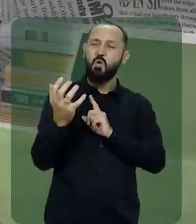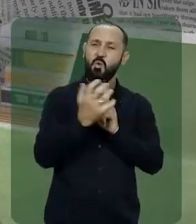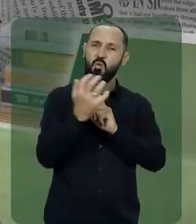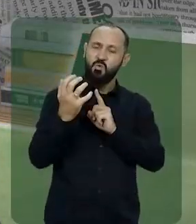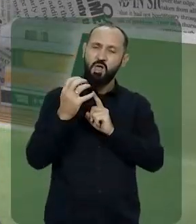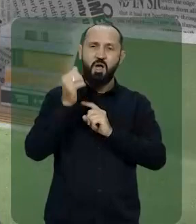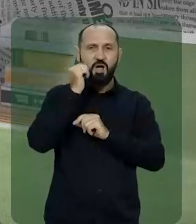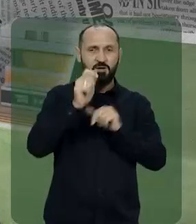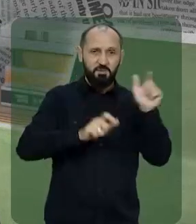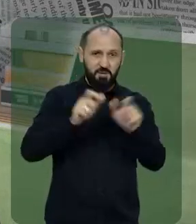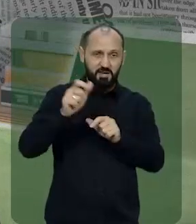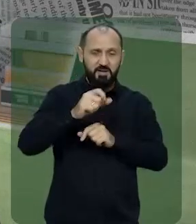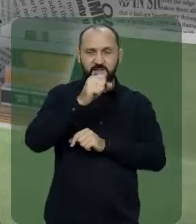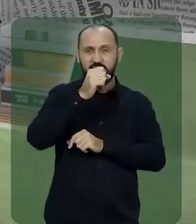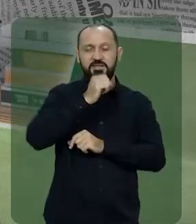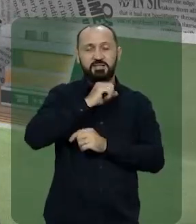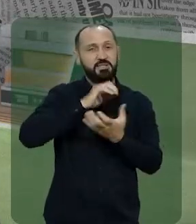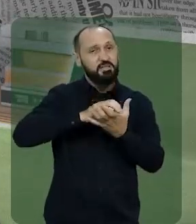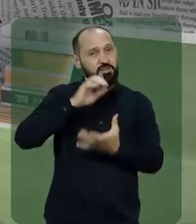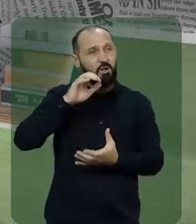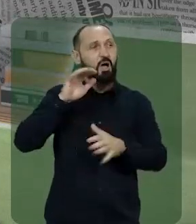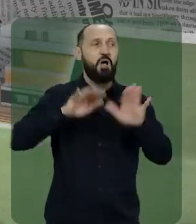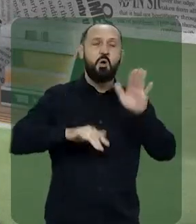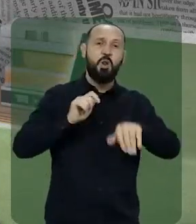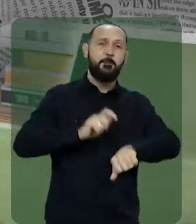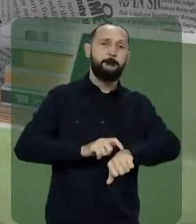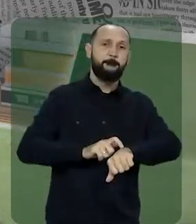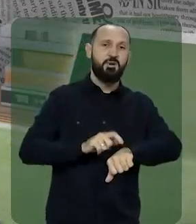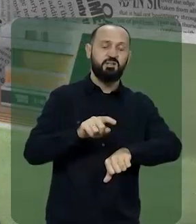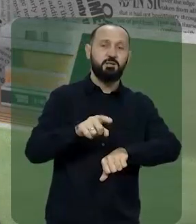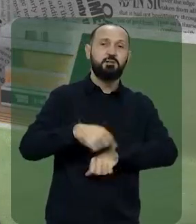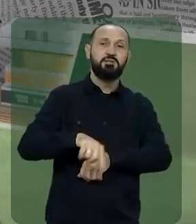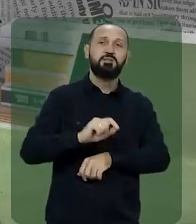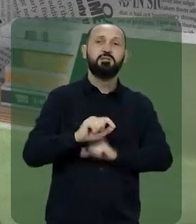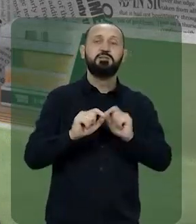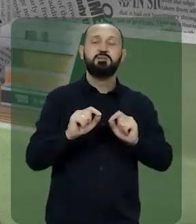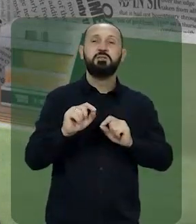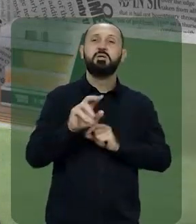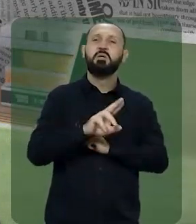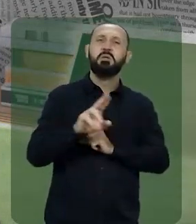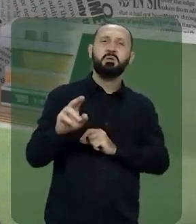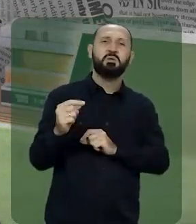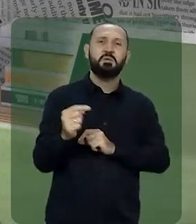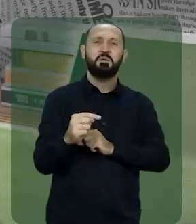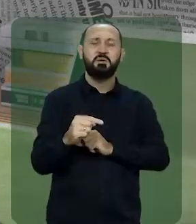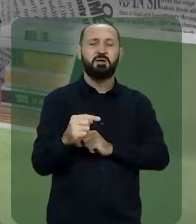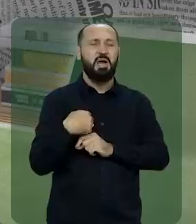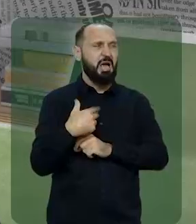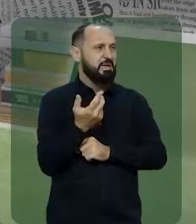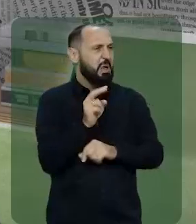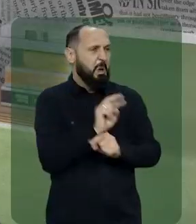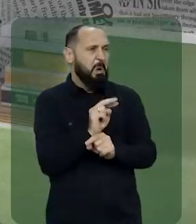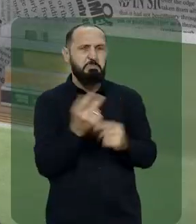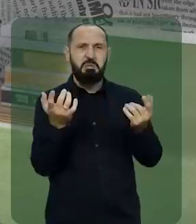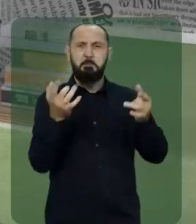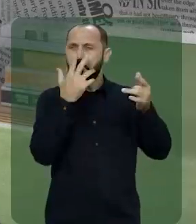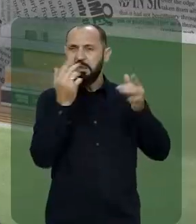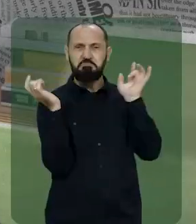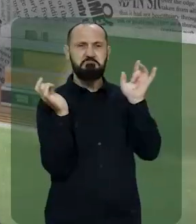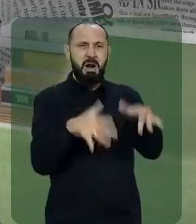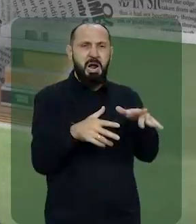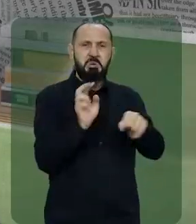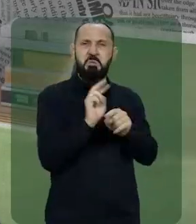também as mulheres idosas, né? Em um determinado momento era chamada de descuidada, vamos dizer